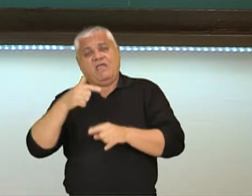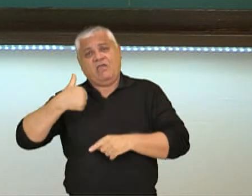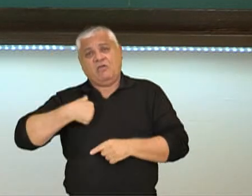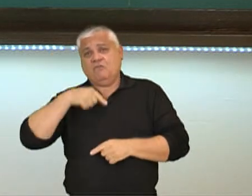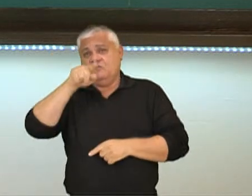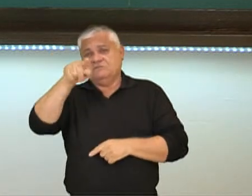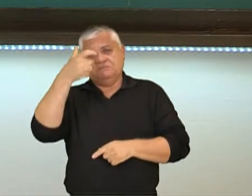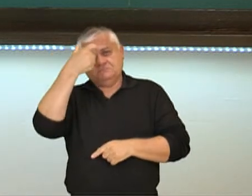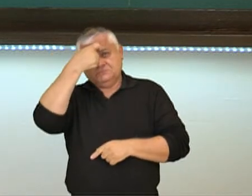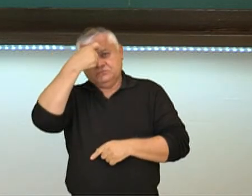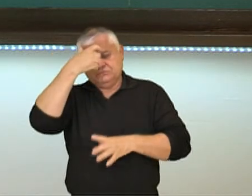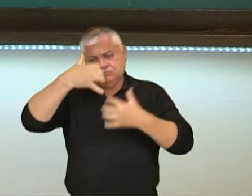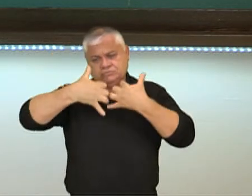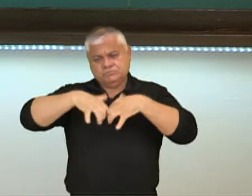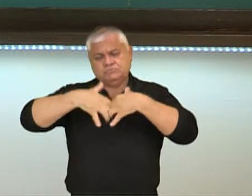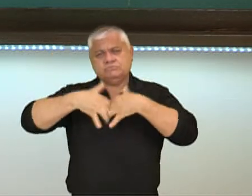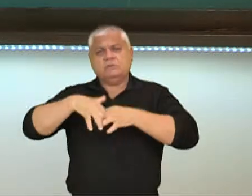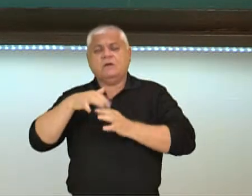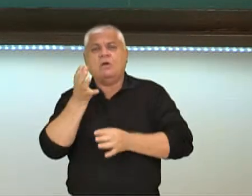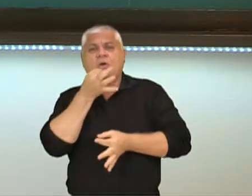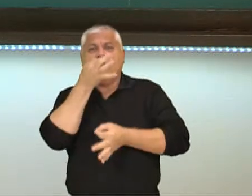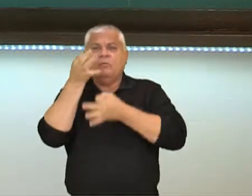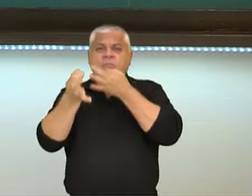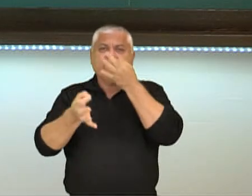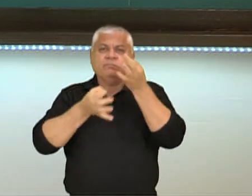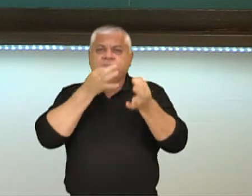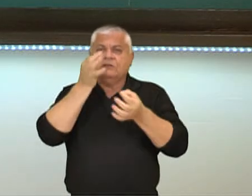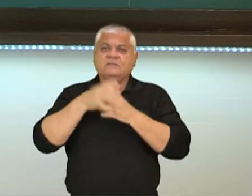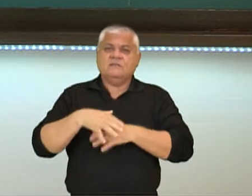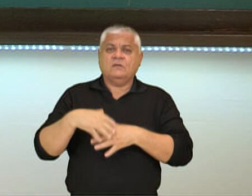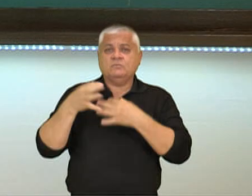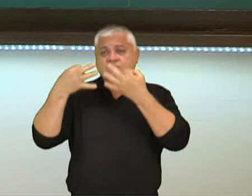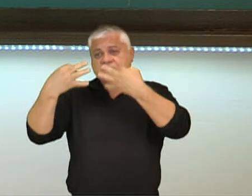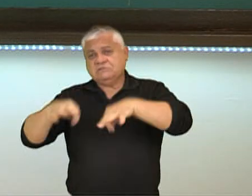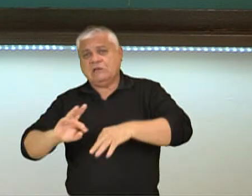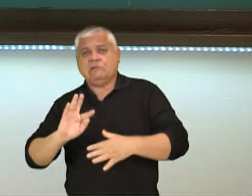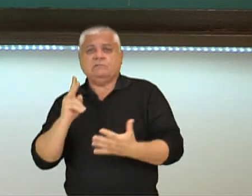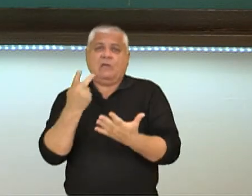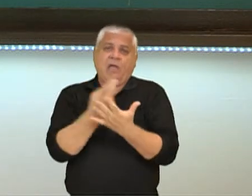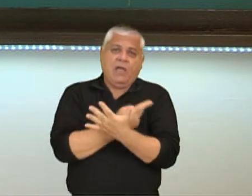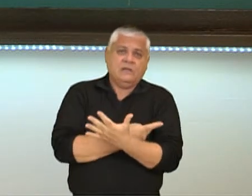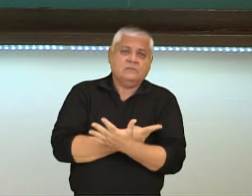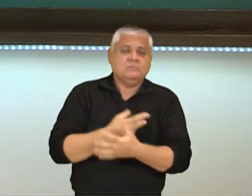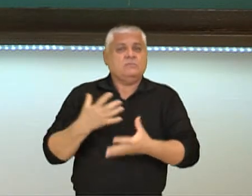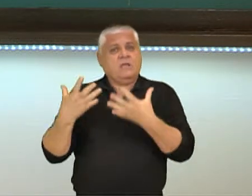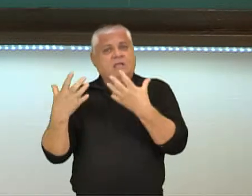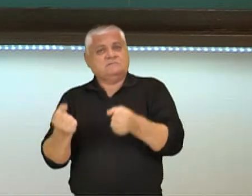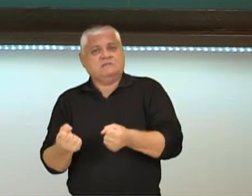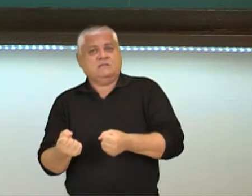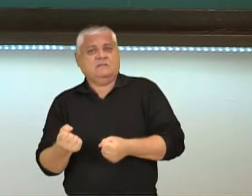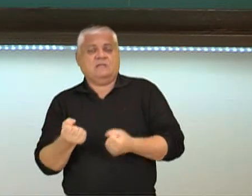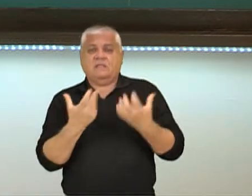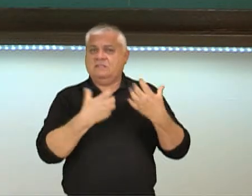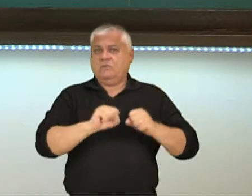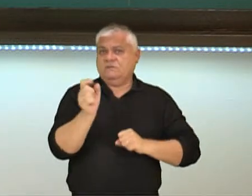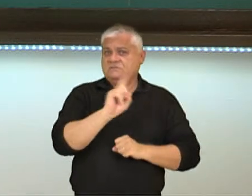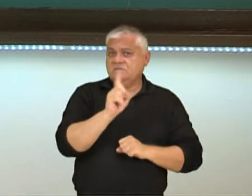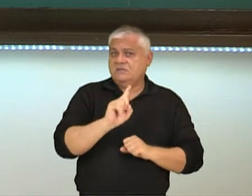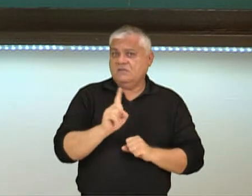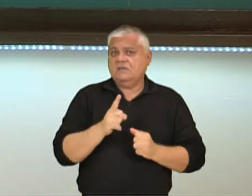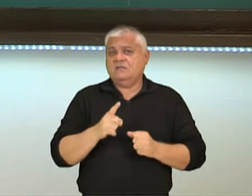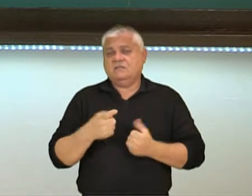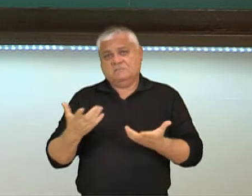você, todo mundo, ter uma opinião, formar opinião a respeito disso. No caso, da reportagem, é formar opinião sobre